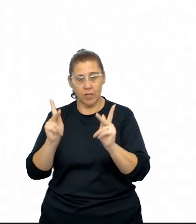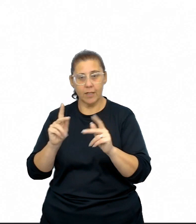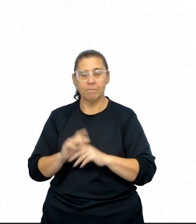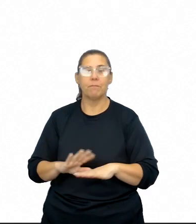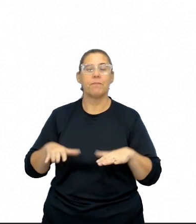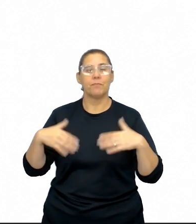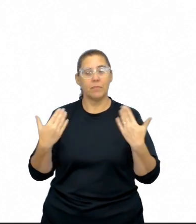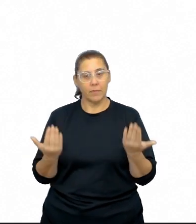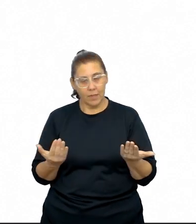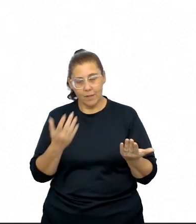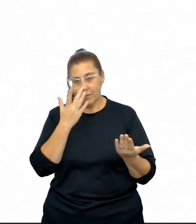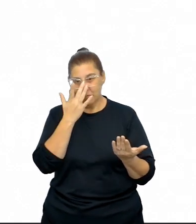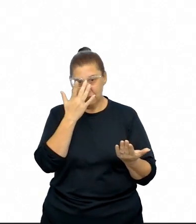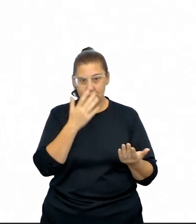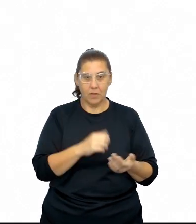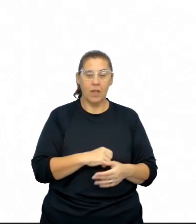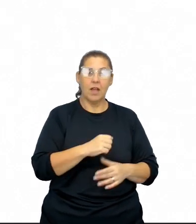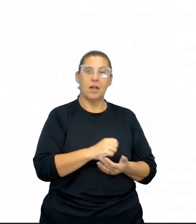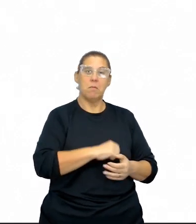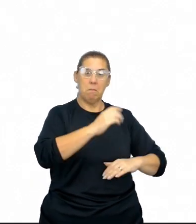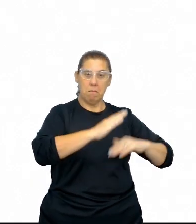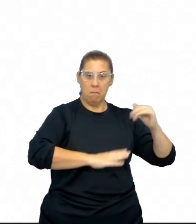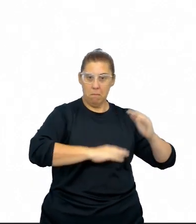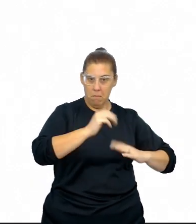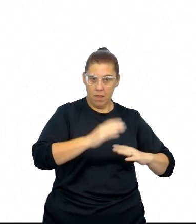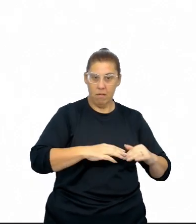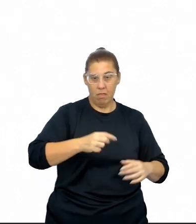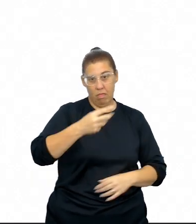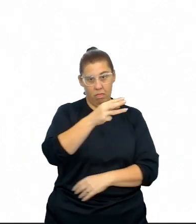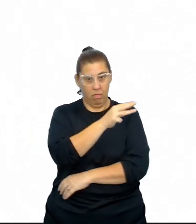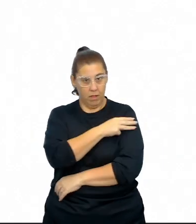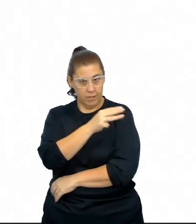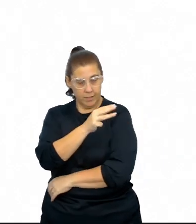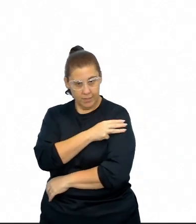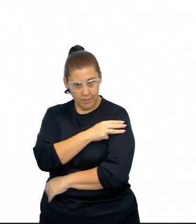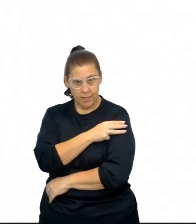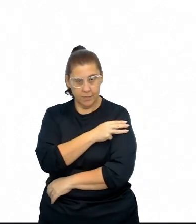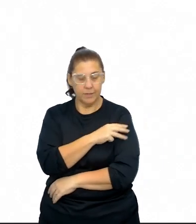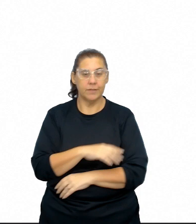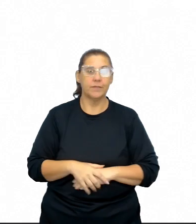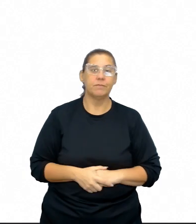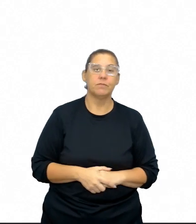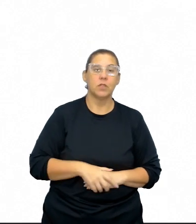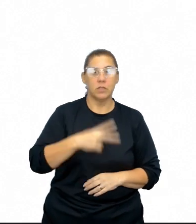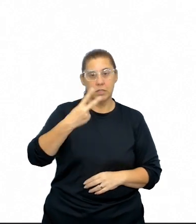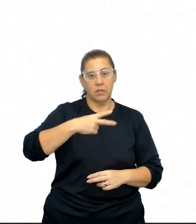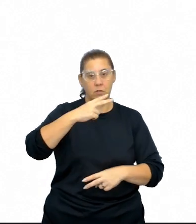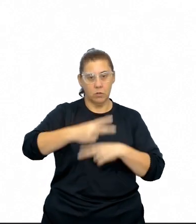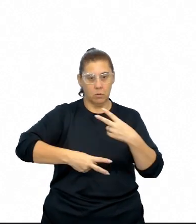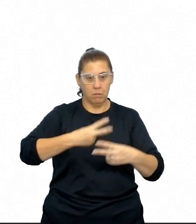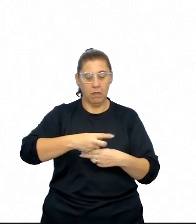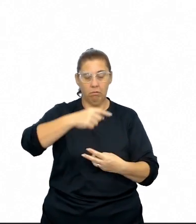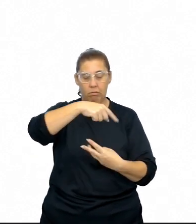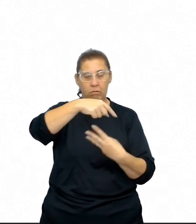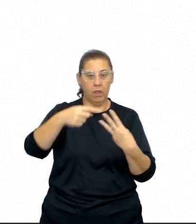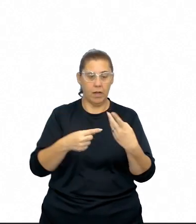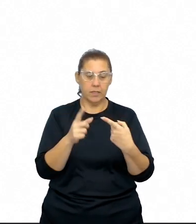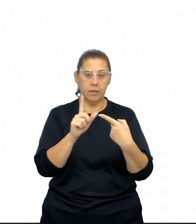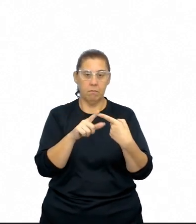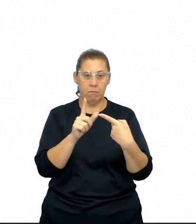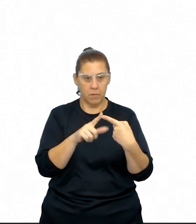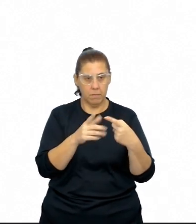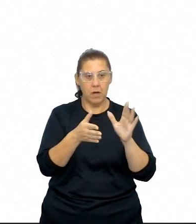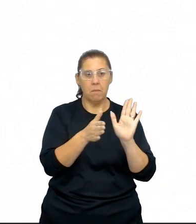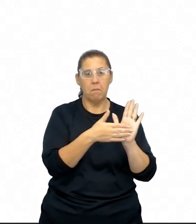em relação às habilidades relacionadas à terceira série voltada ao segundo bimestre, nós temos 3. A primeira tem